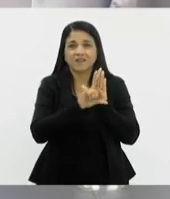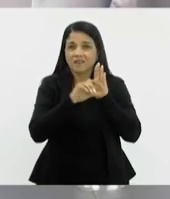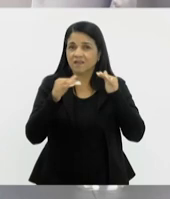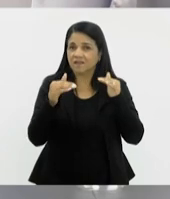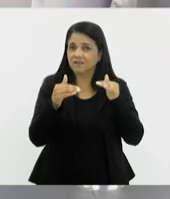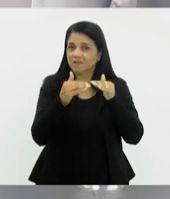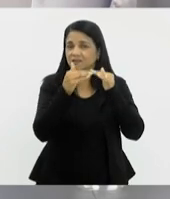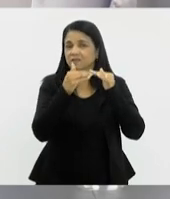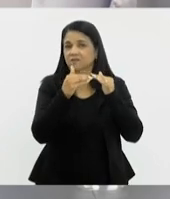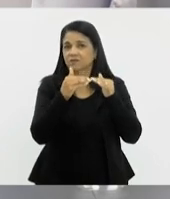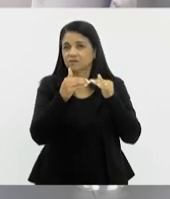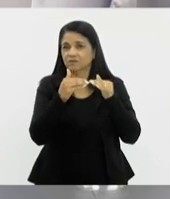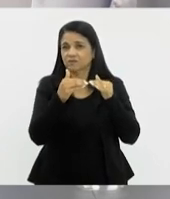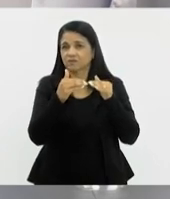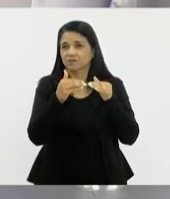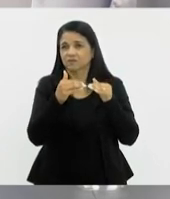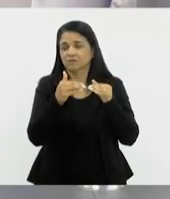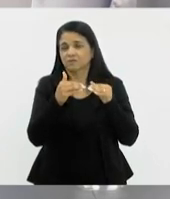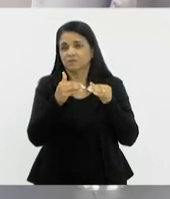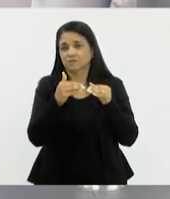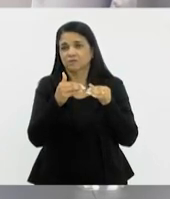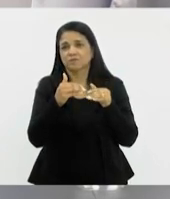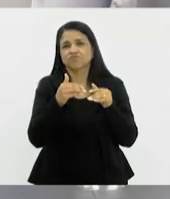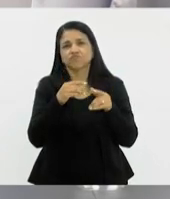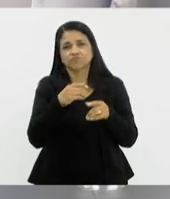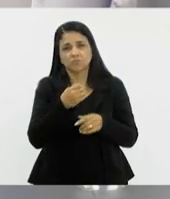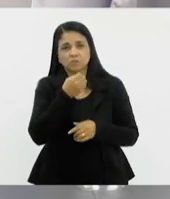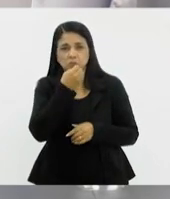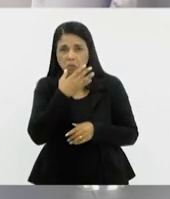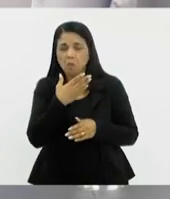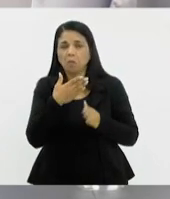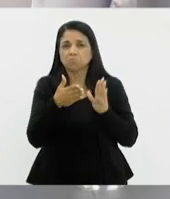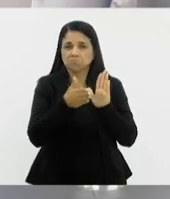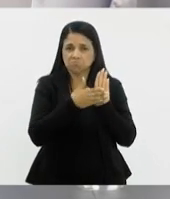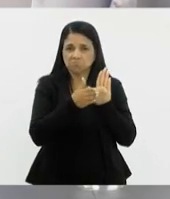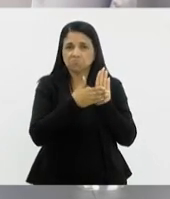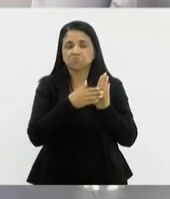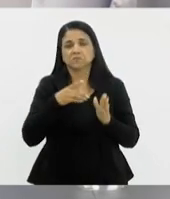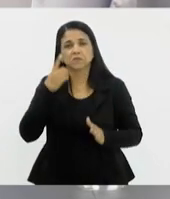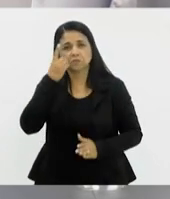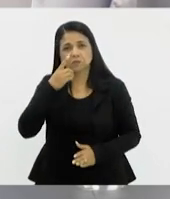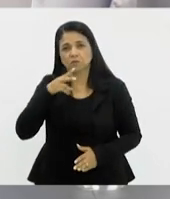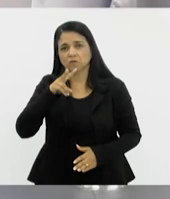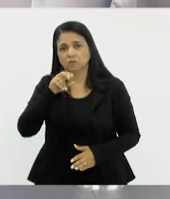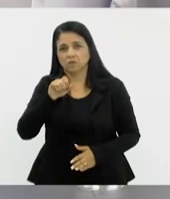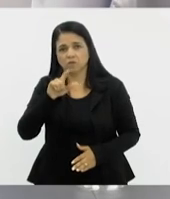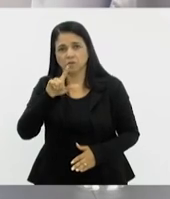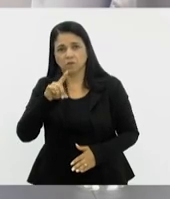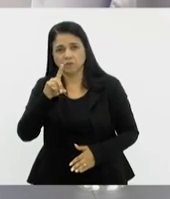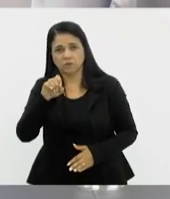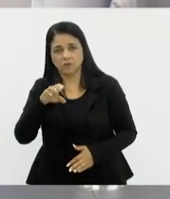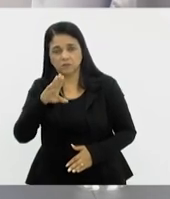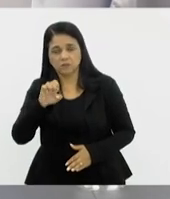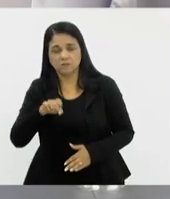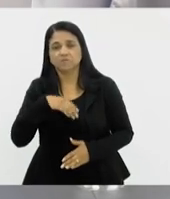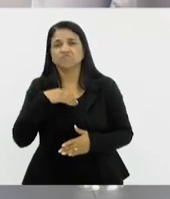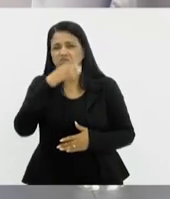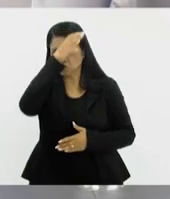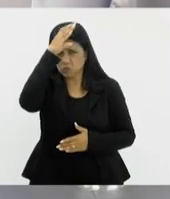pela legalidade. Até muito, muito bacana a proposição do deputado Valdeci da Saúde, que é algo que os consumidores sofrem muito